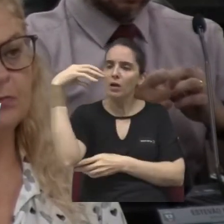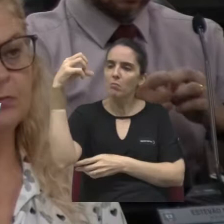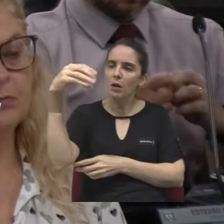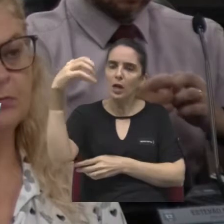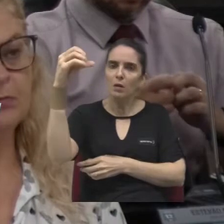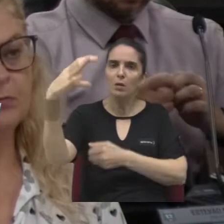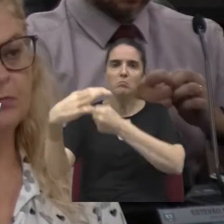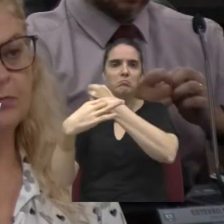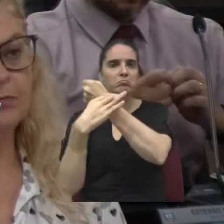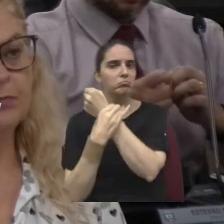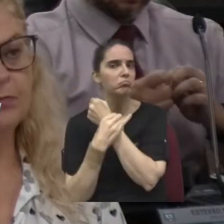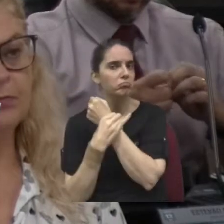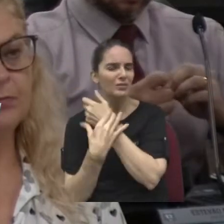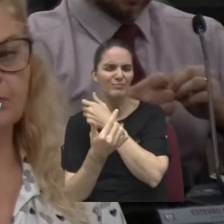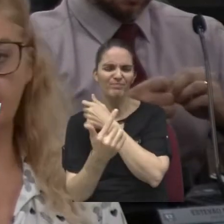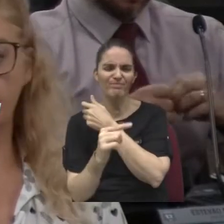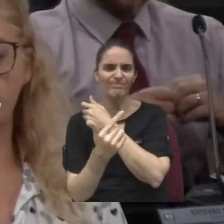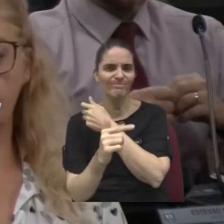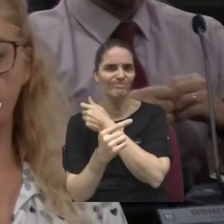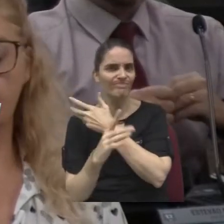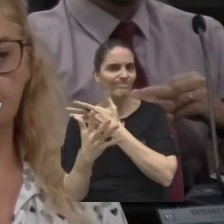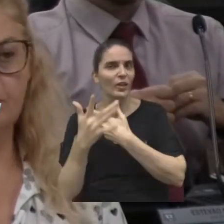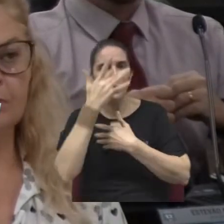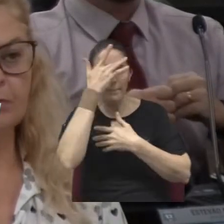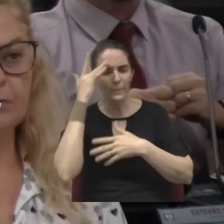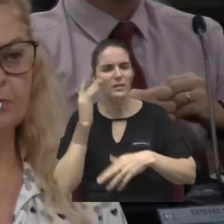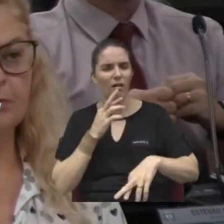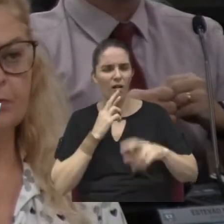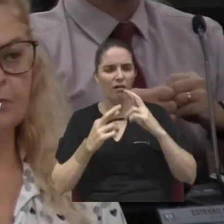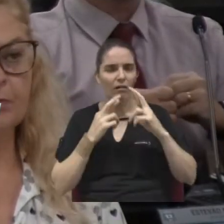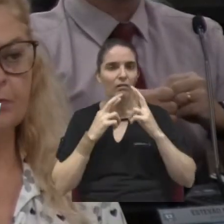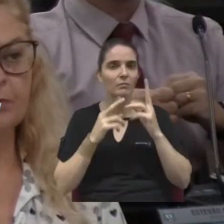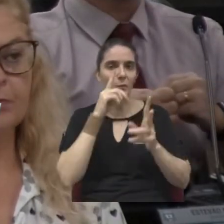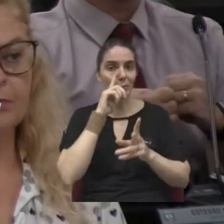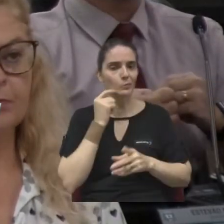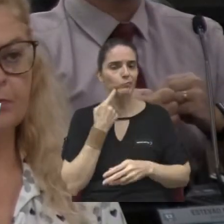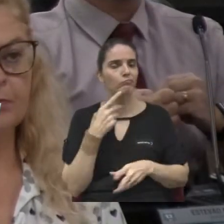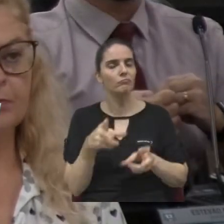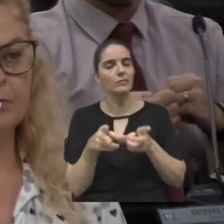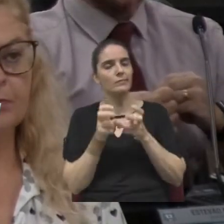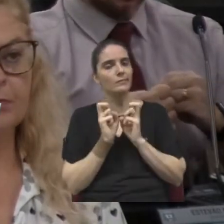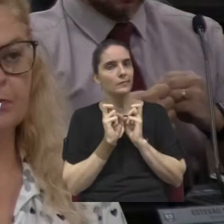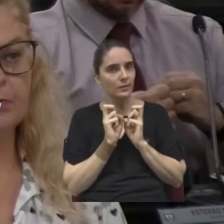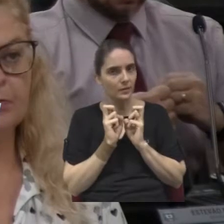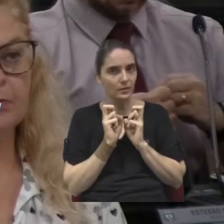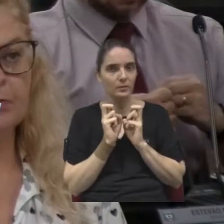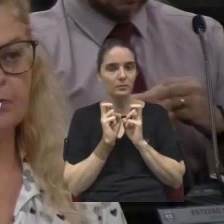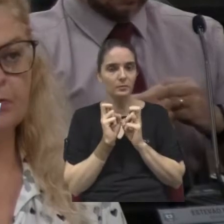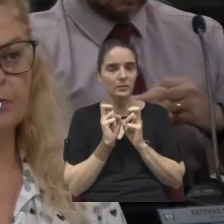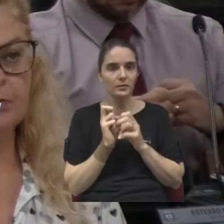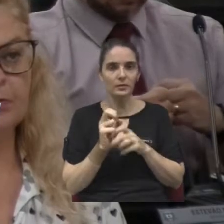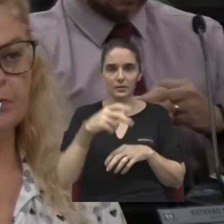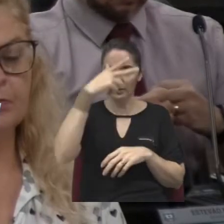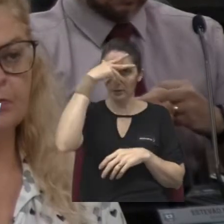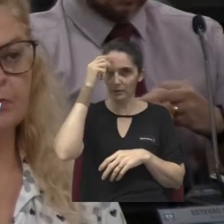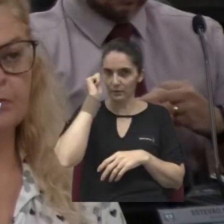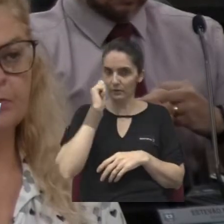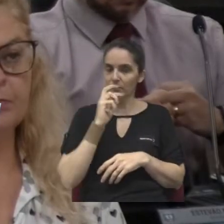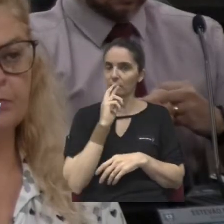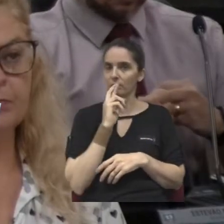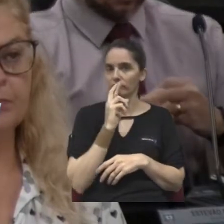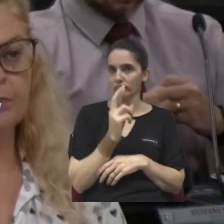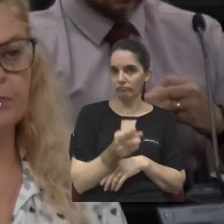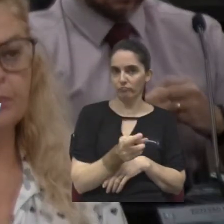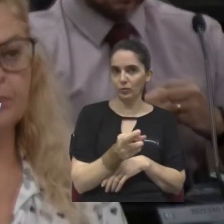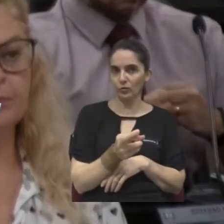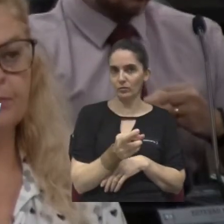ali. E eu vejo que a prefeitura, com essa resposta, ela vai abrir